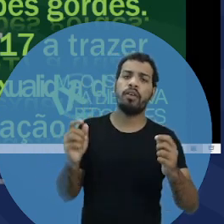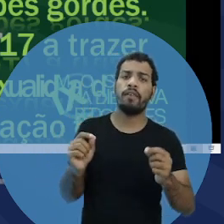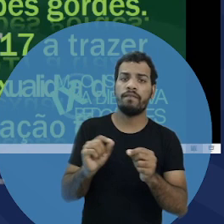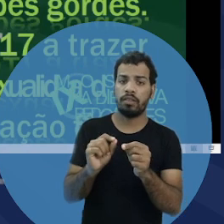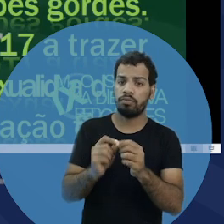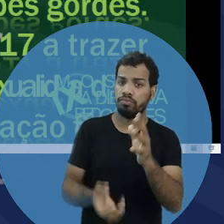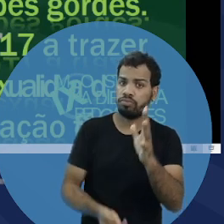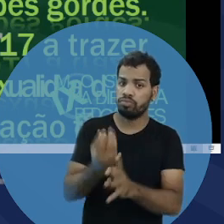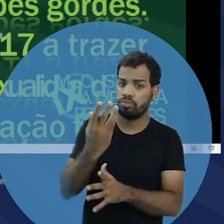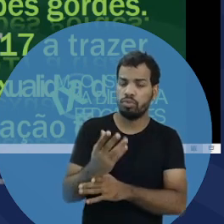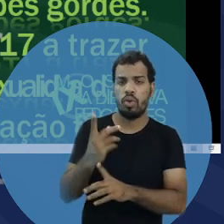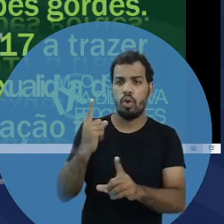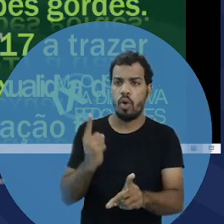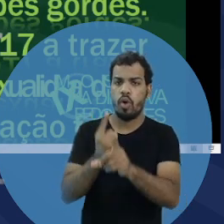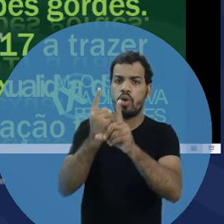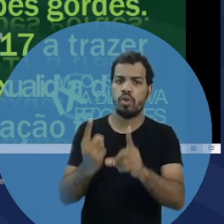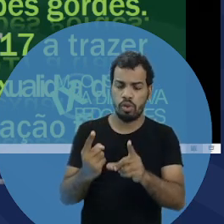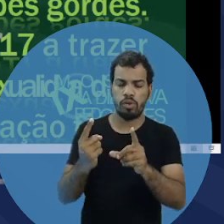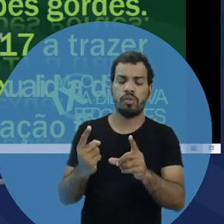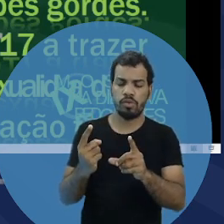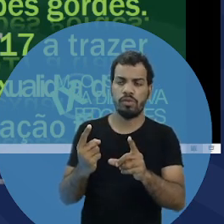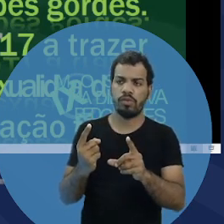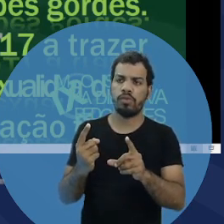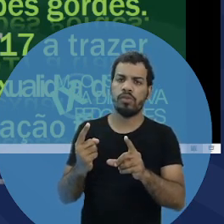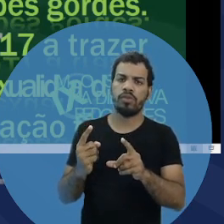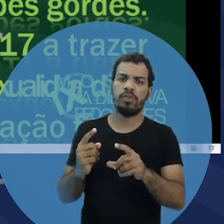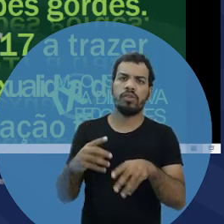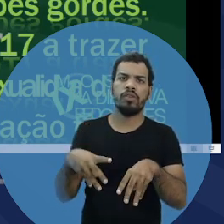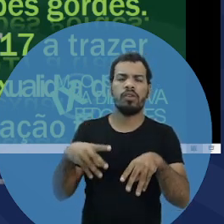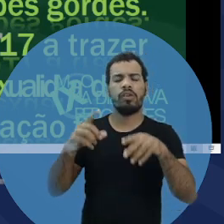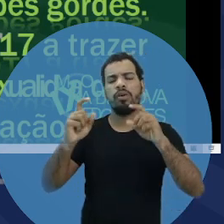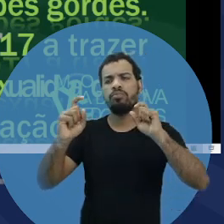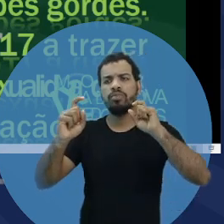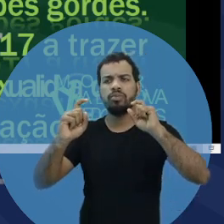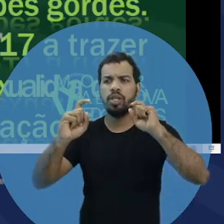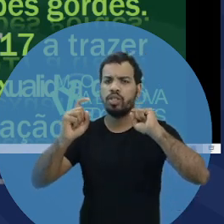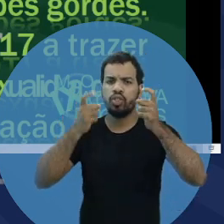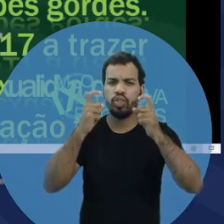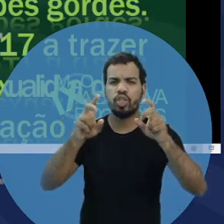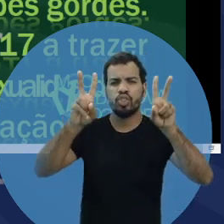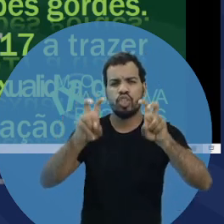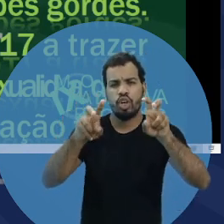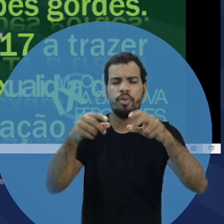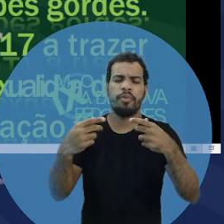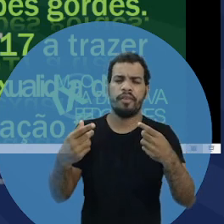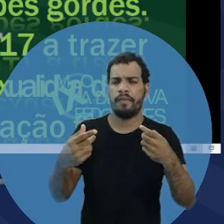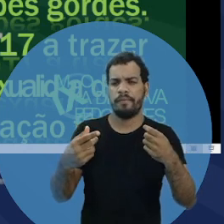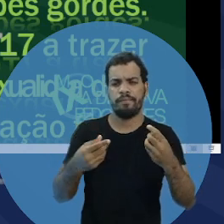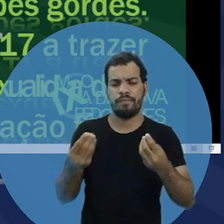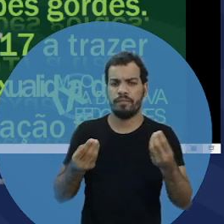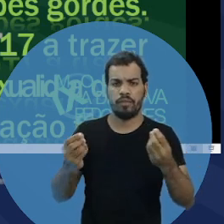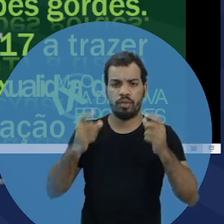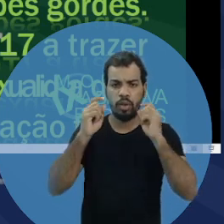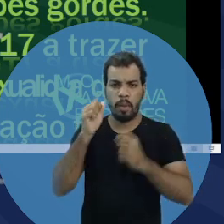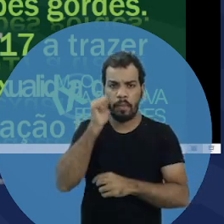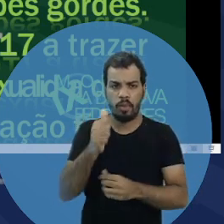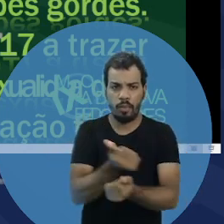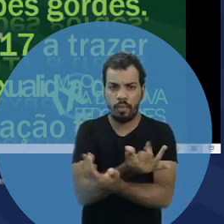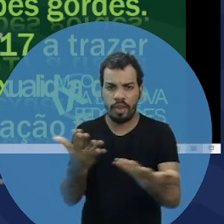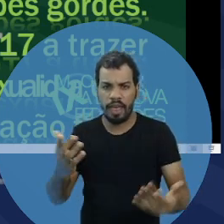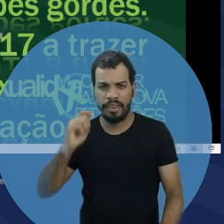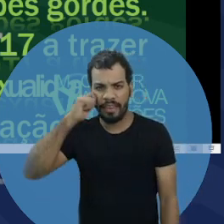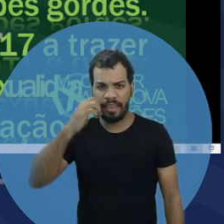encontro, né, para poder discutir a questão das mulheres negras,